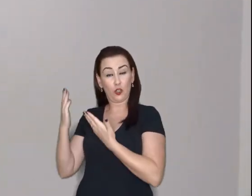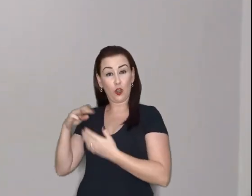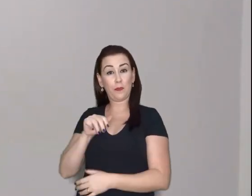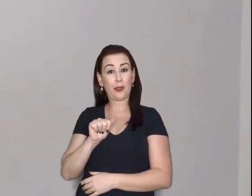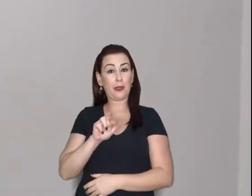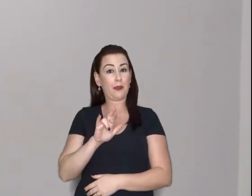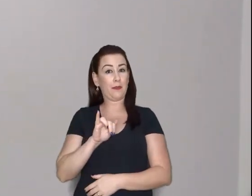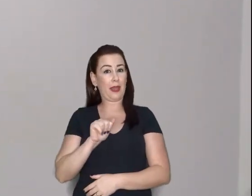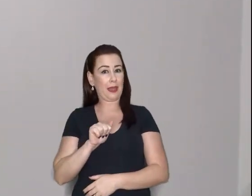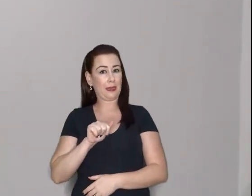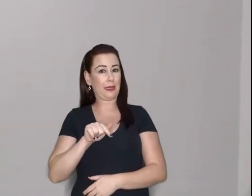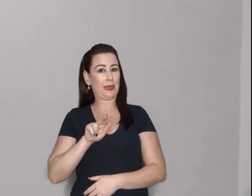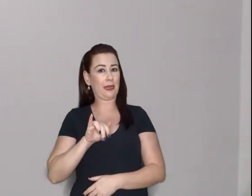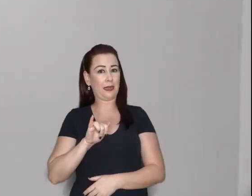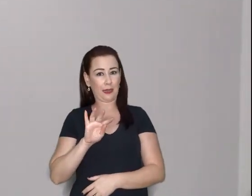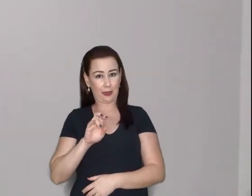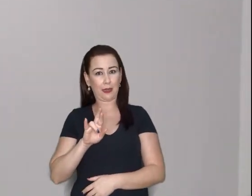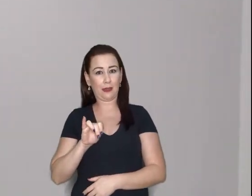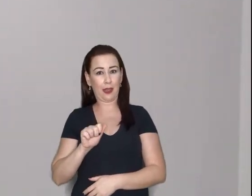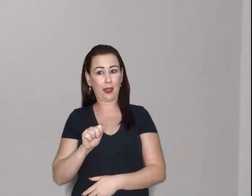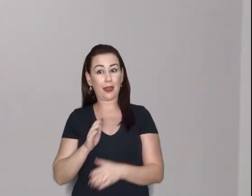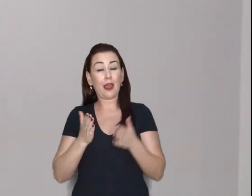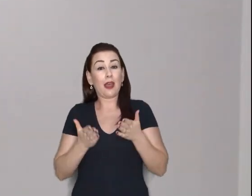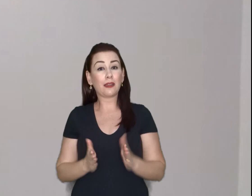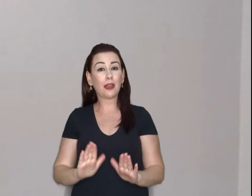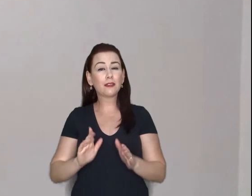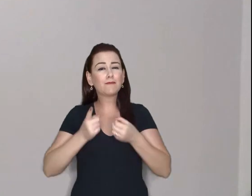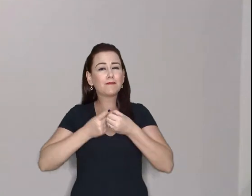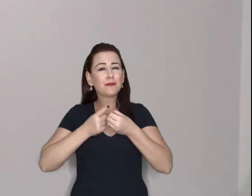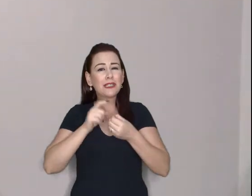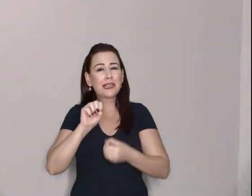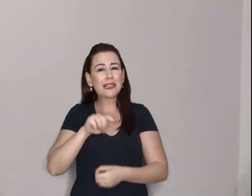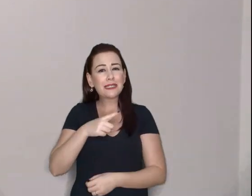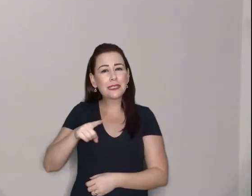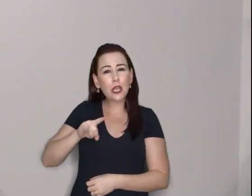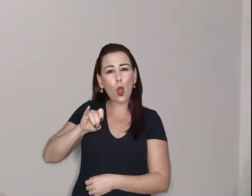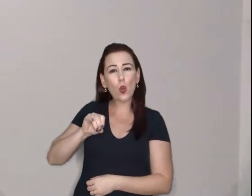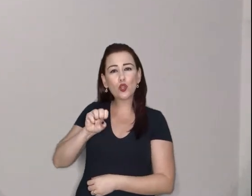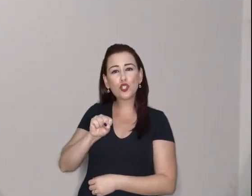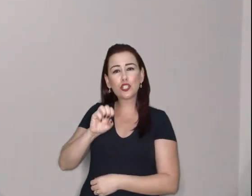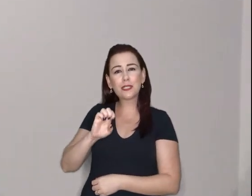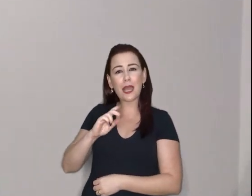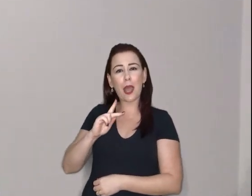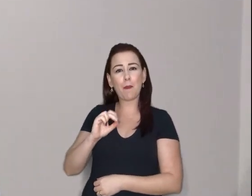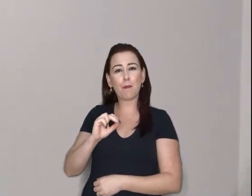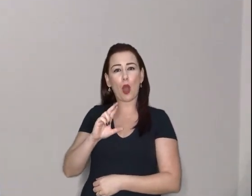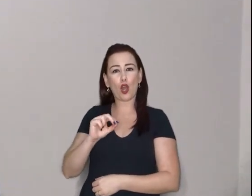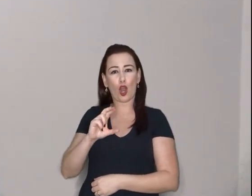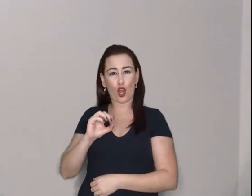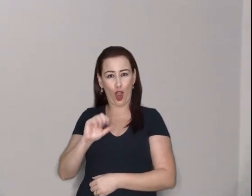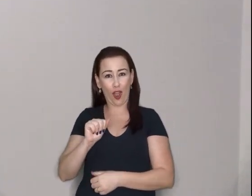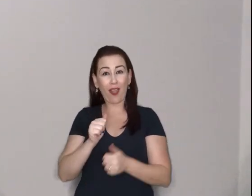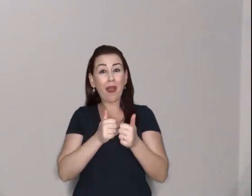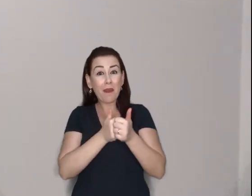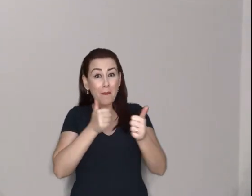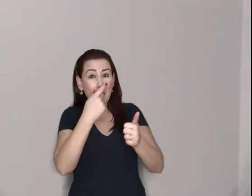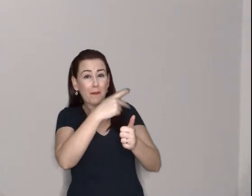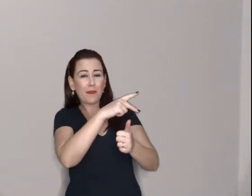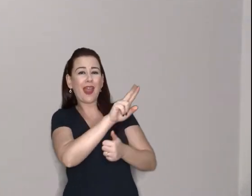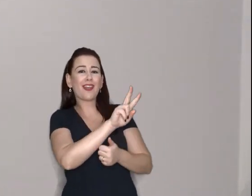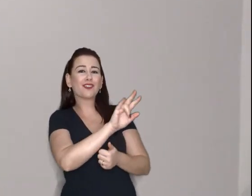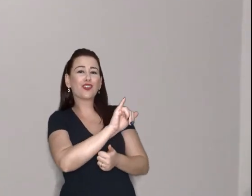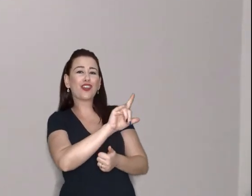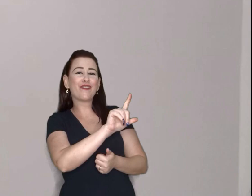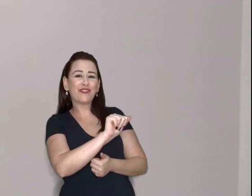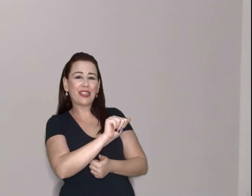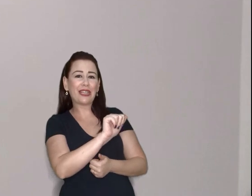Quitéria de Jesus. Nasci em São José das Itapororocas, distrito que pertencia à Vila de Cachoeira e hoje é um distrito da